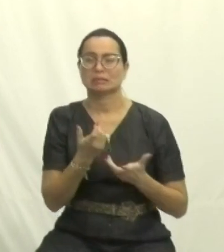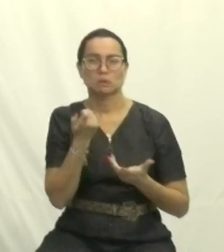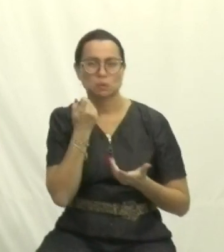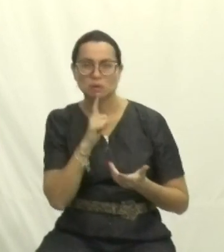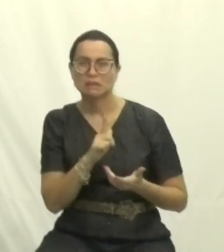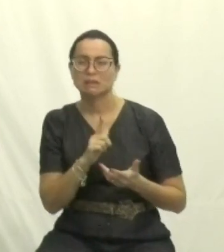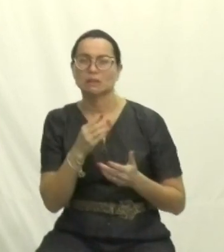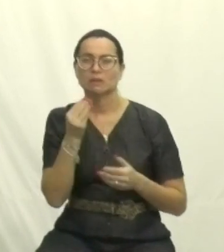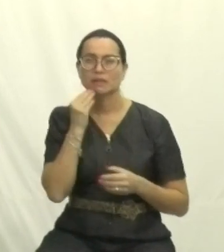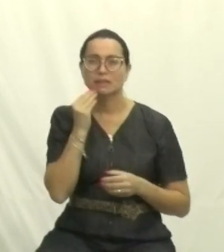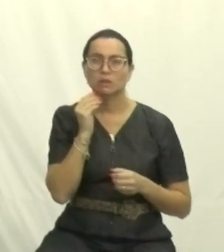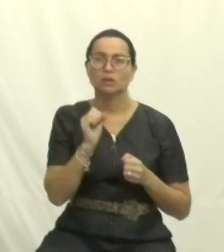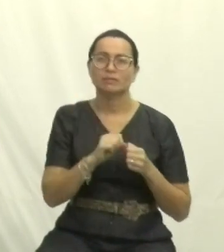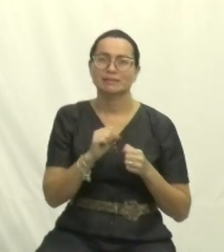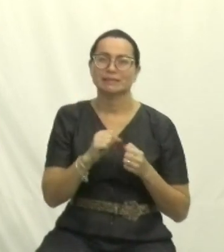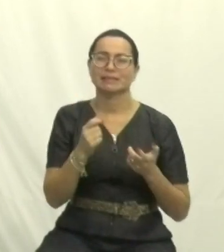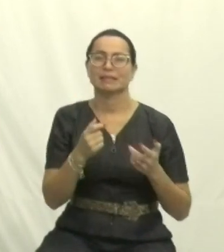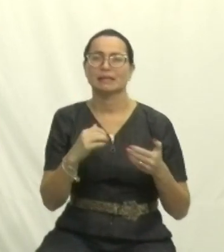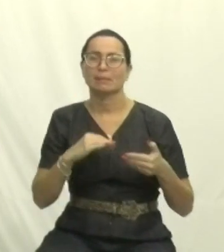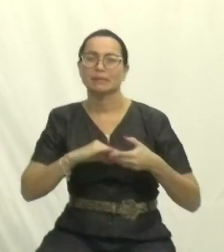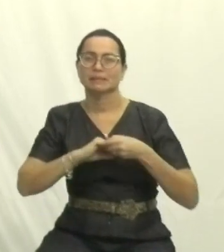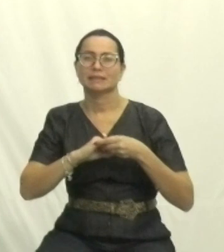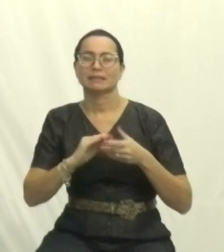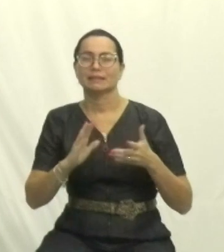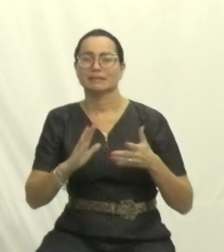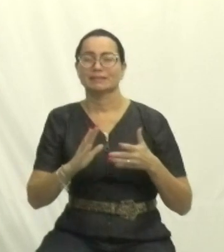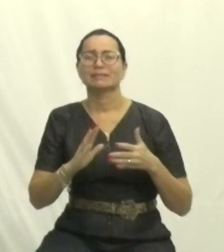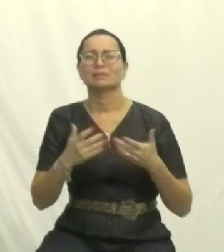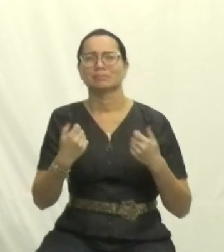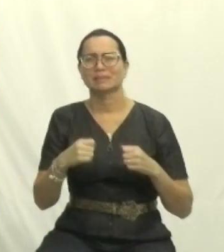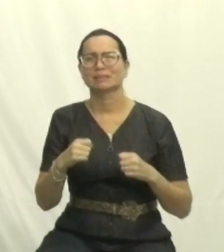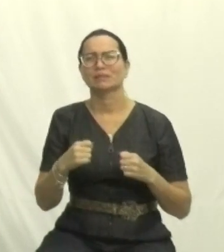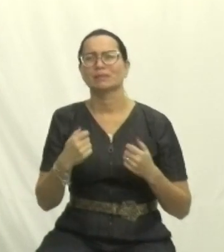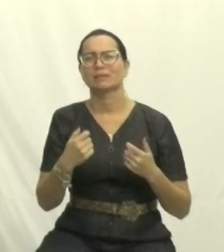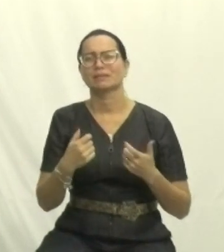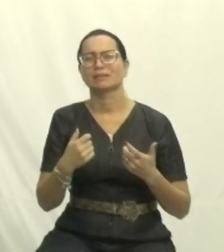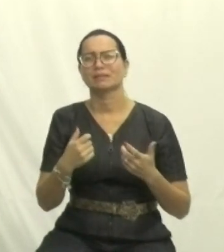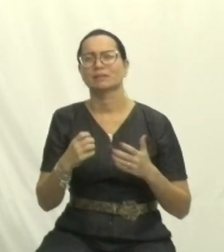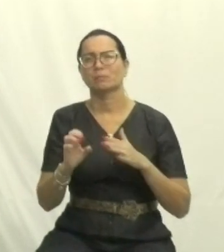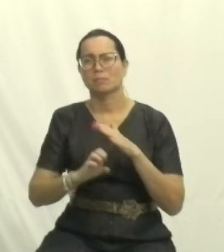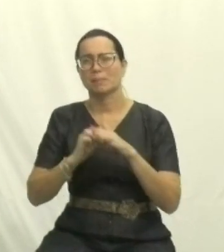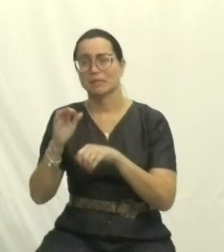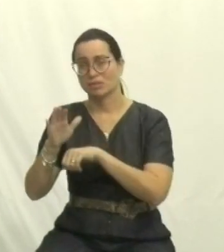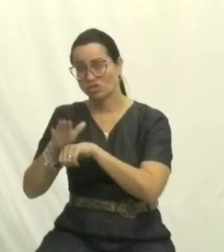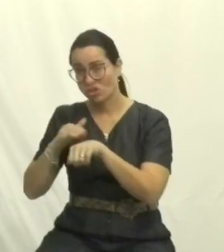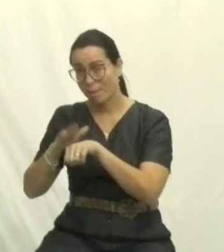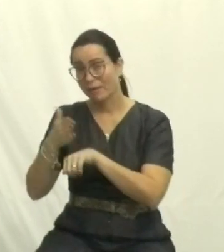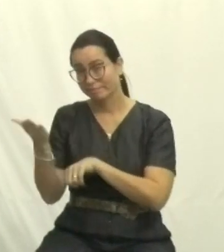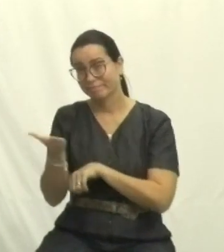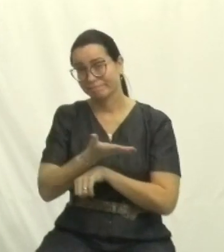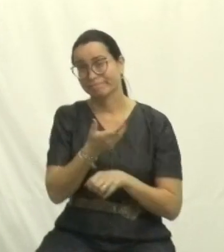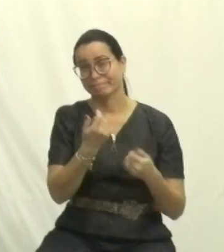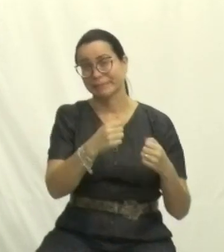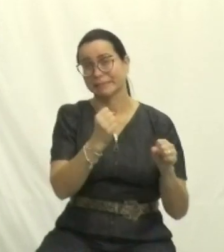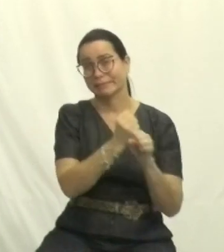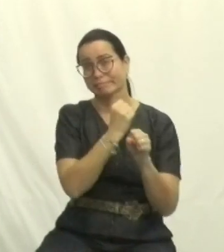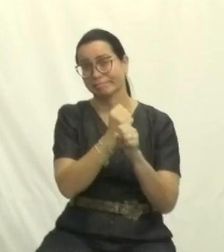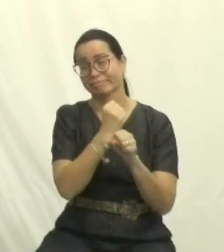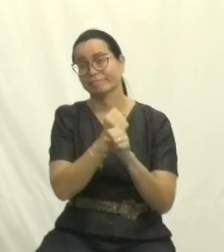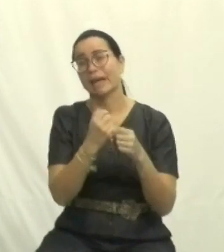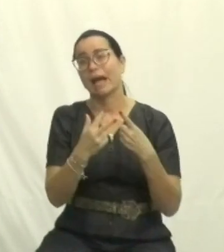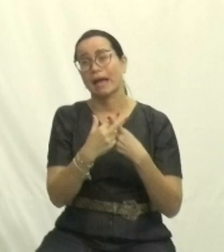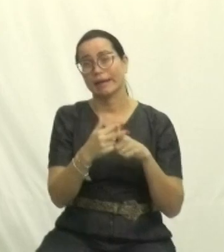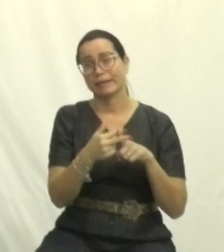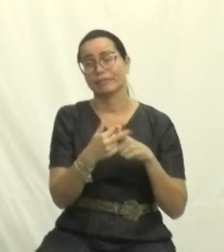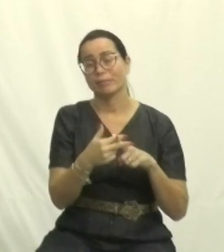parceiros sem cobrar, não deu certo, e a gente viu que realmente a gente teria que contratar uma empresa para que fizesse um projeto adequado para as